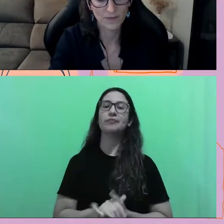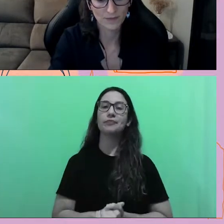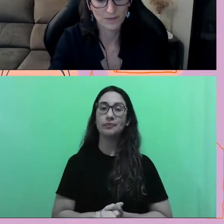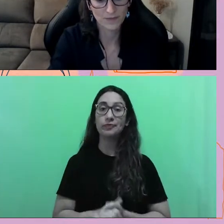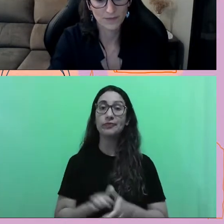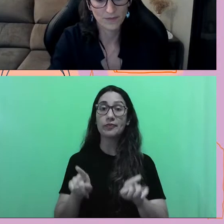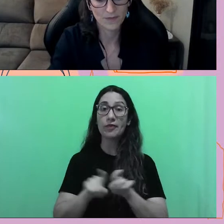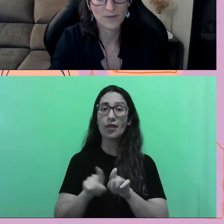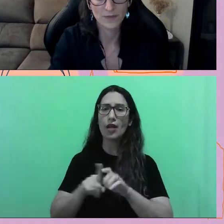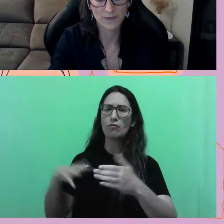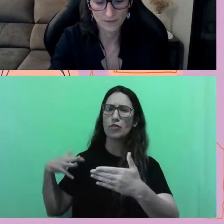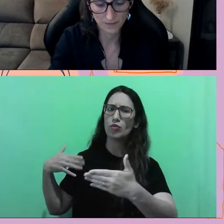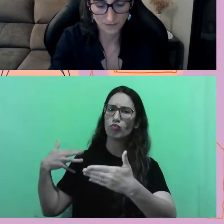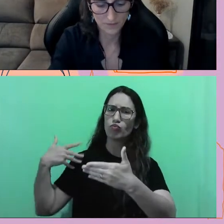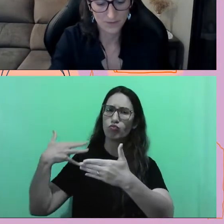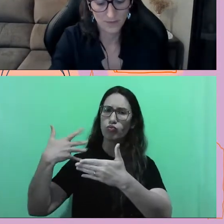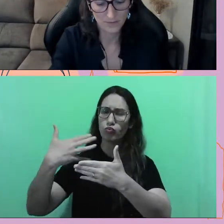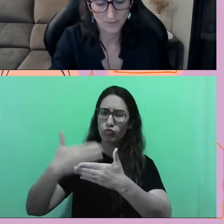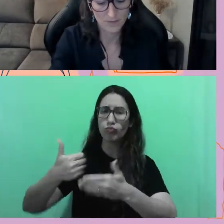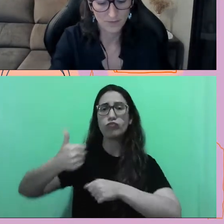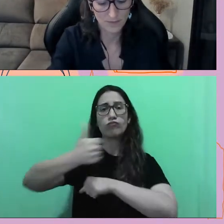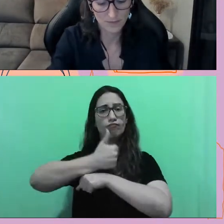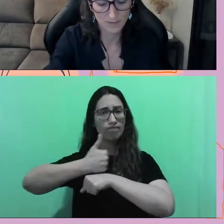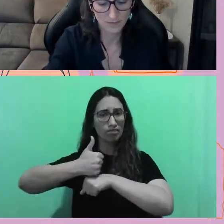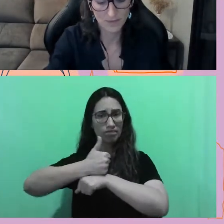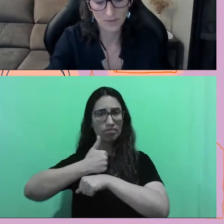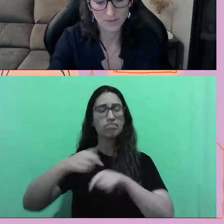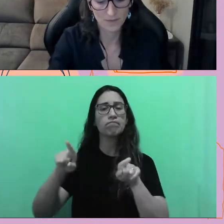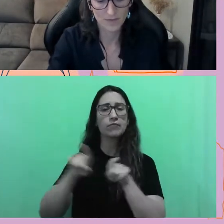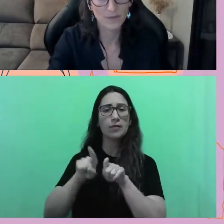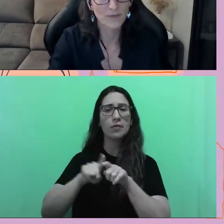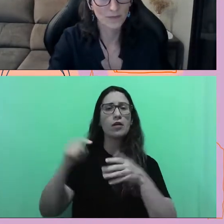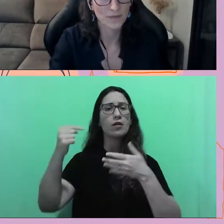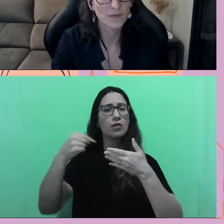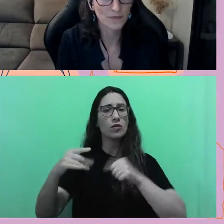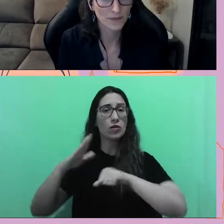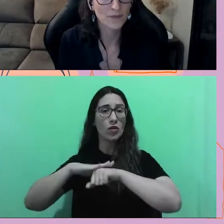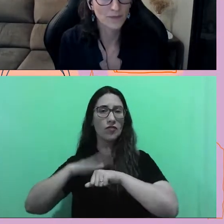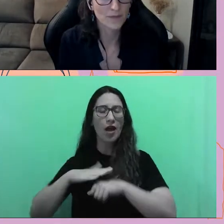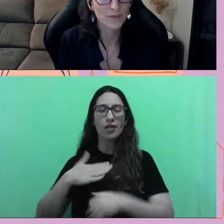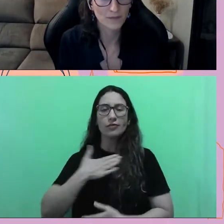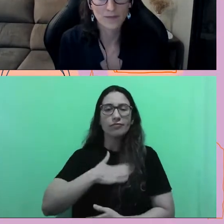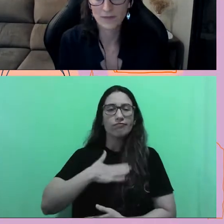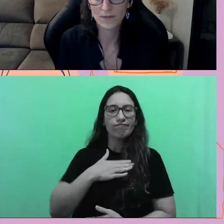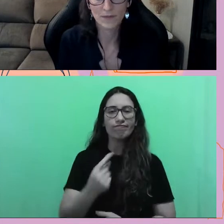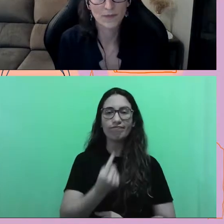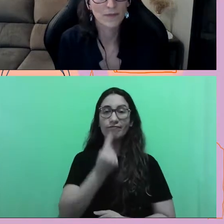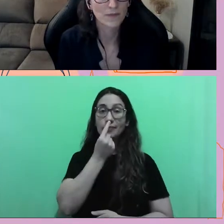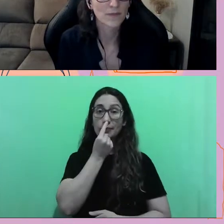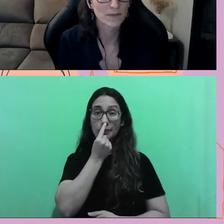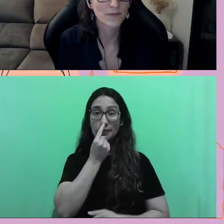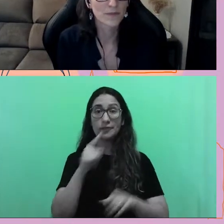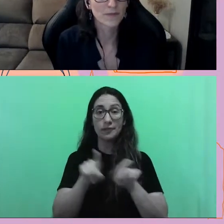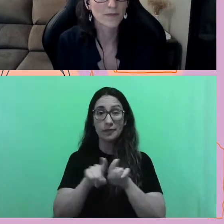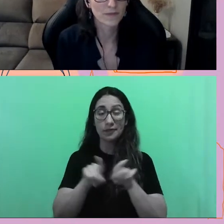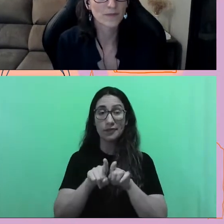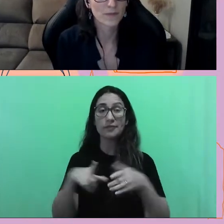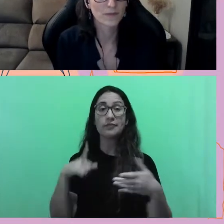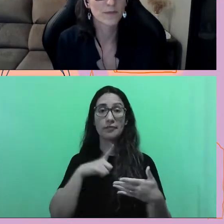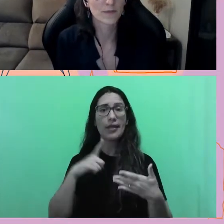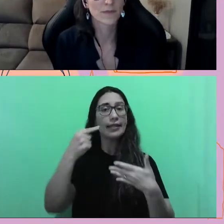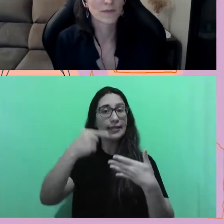A minha trajetória, tanto profissional quanto das coisas que eu faço por hobby, né, ela é sempre permeada por